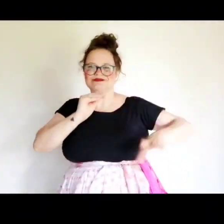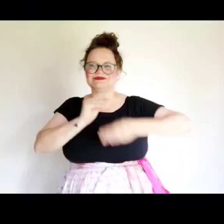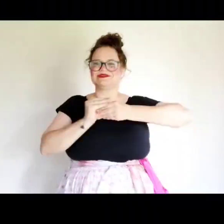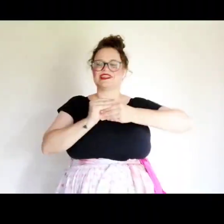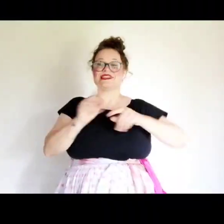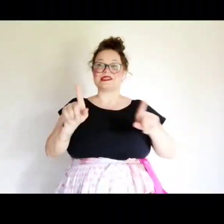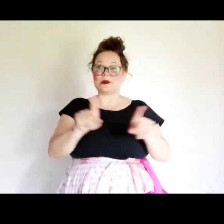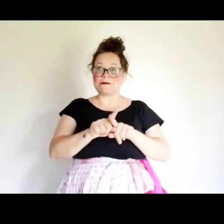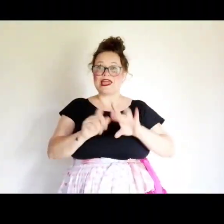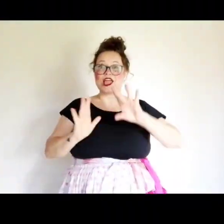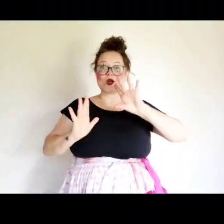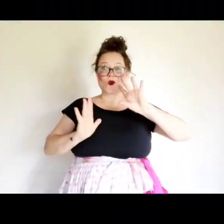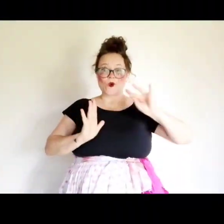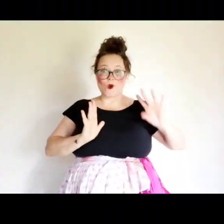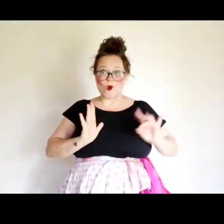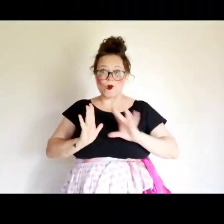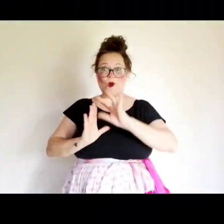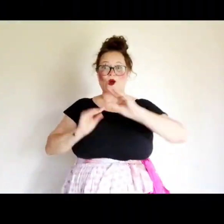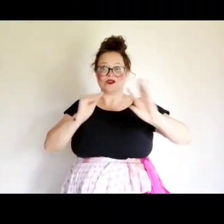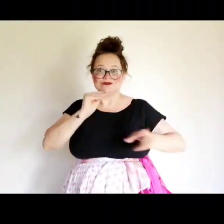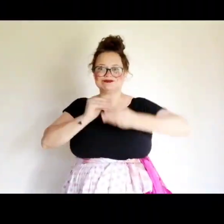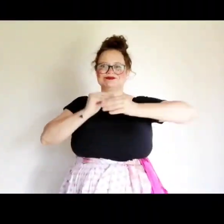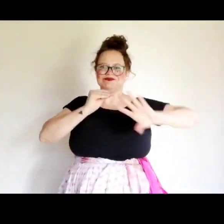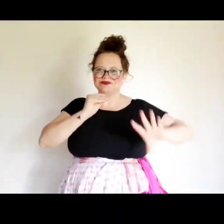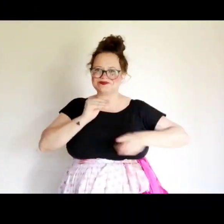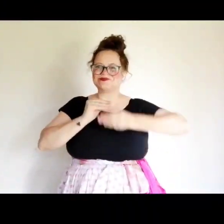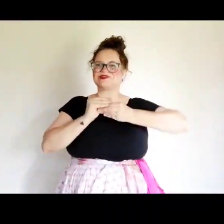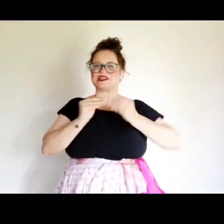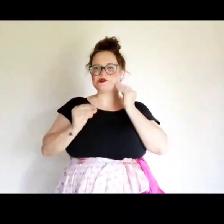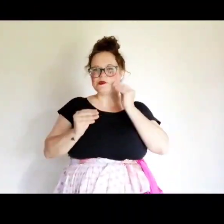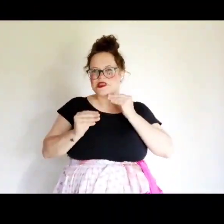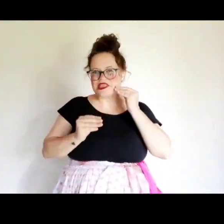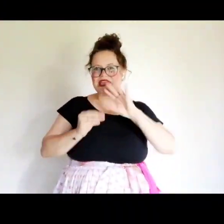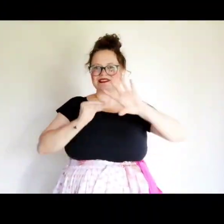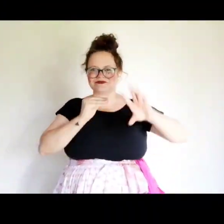fotografias, fiz algumas colagens, experiências